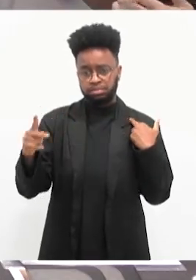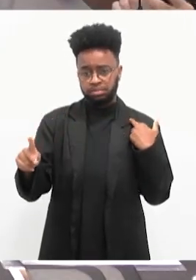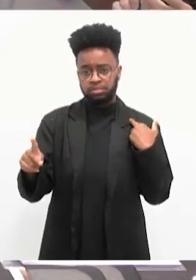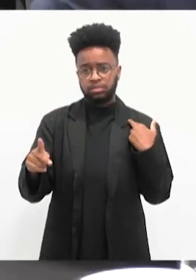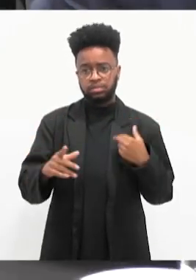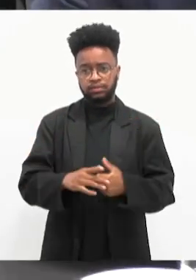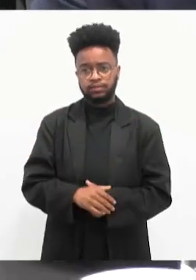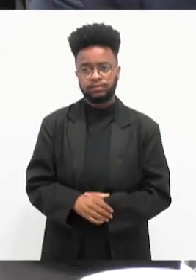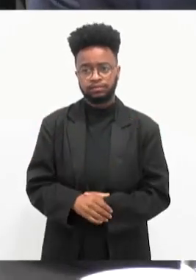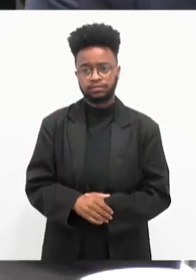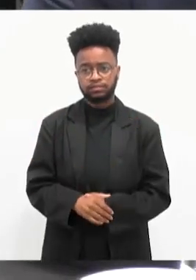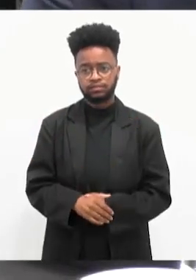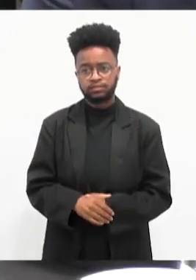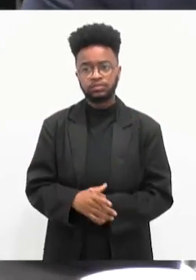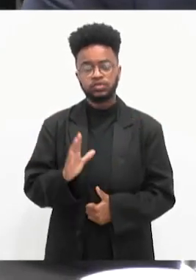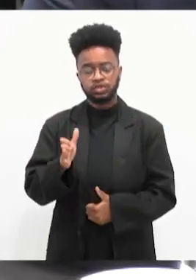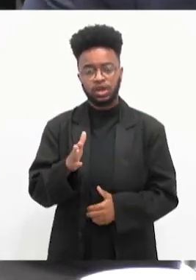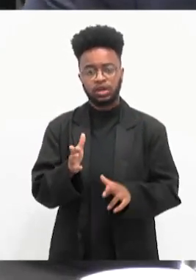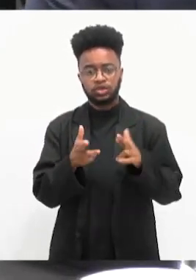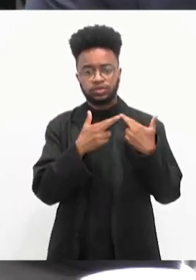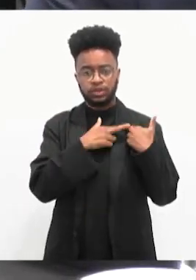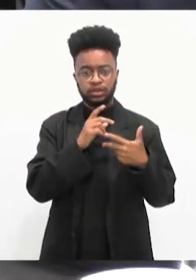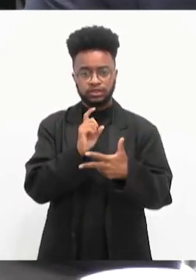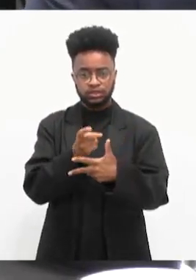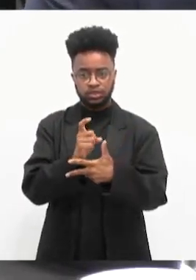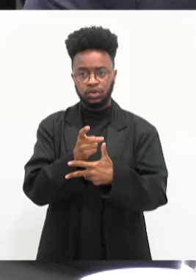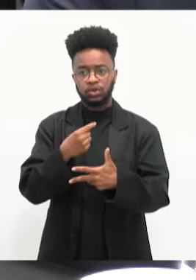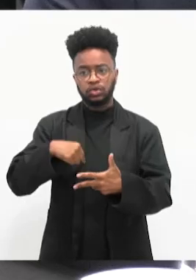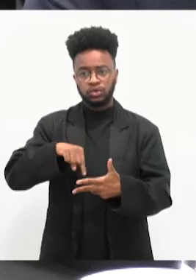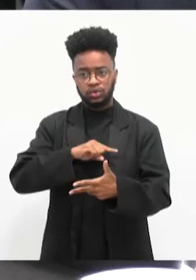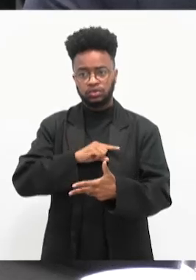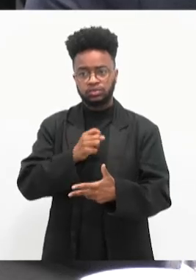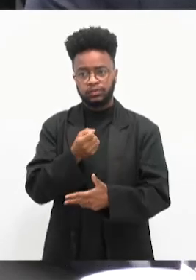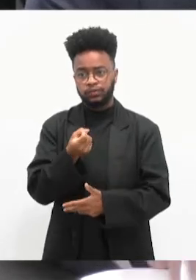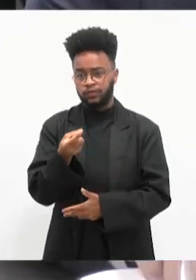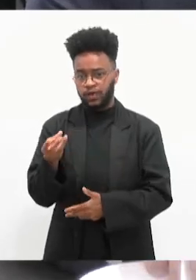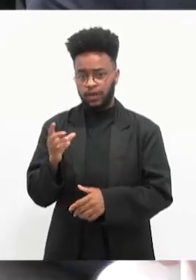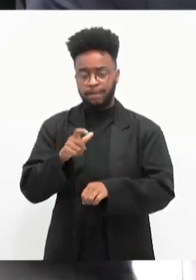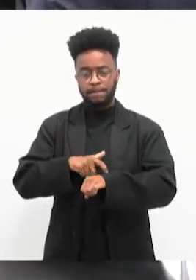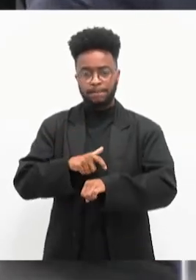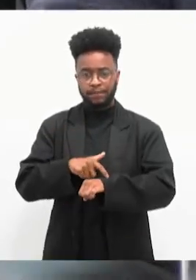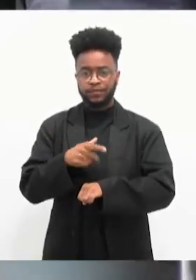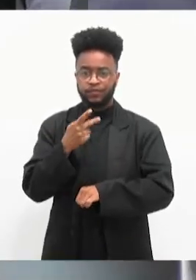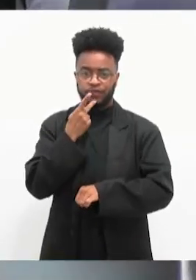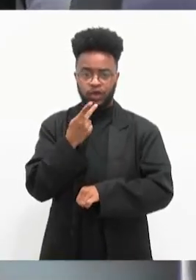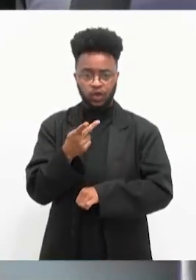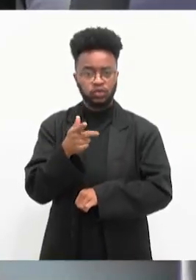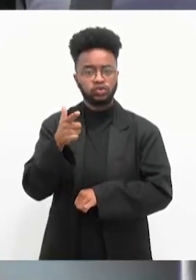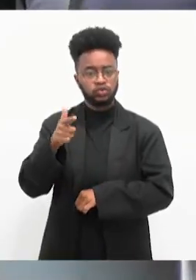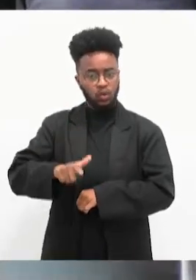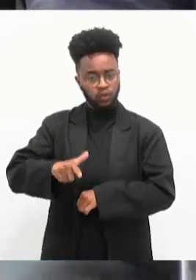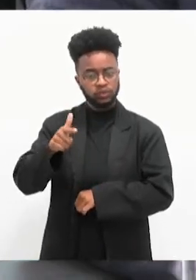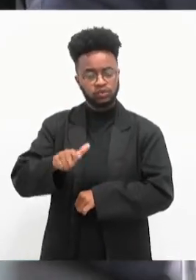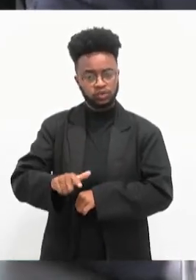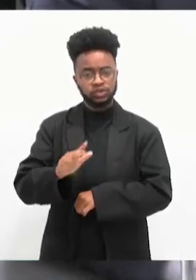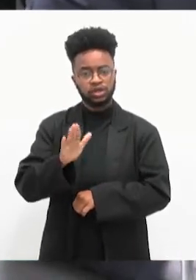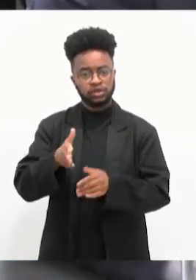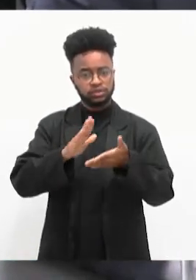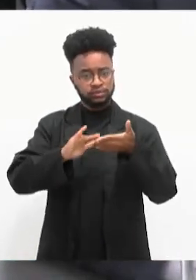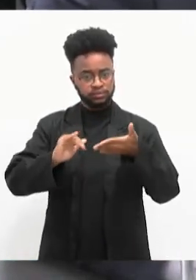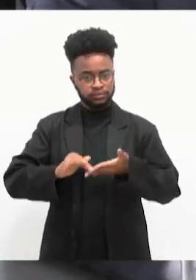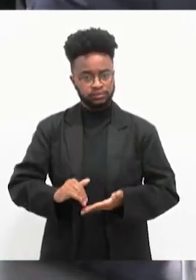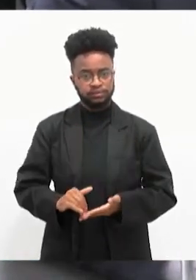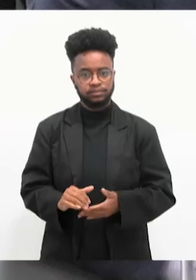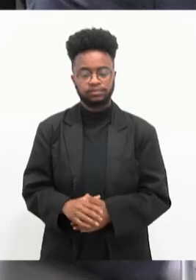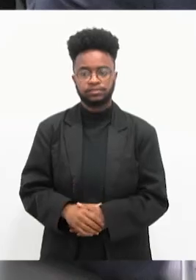do próprio CCJ já executivo. E a deliberou gente sobre até isso. já vários vezes. Famoso pleonasmo. Já A CCJ várias vezes já retirou, instituiu esse